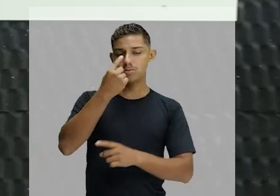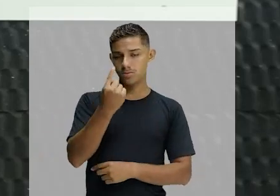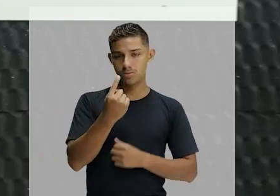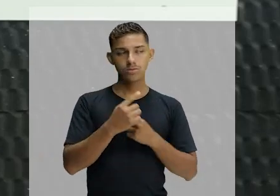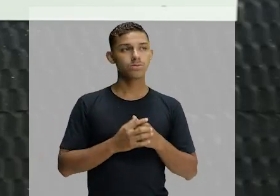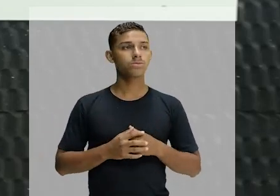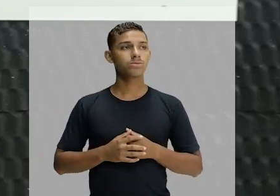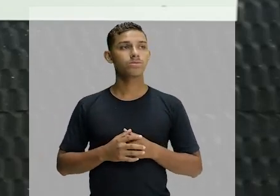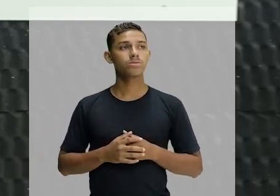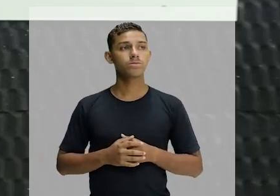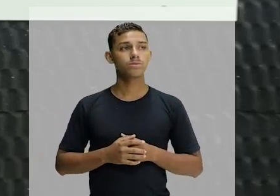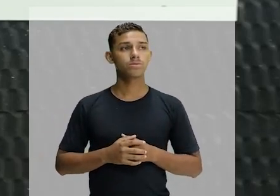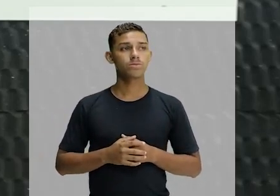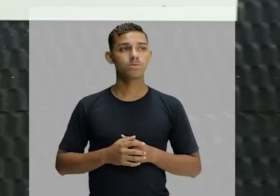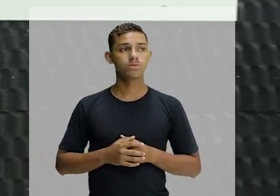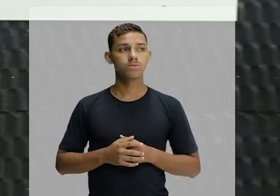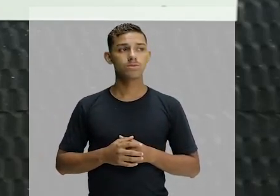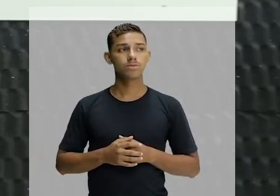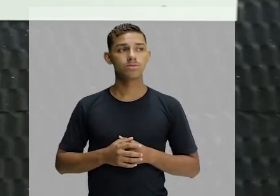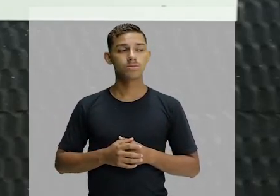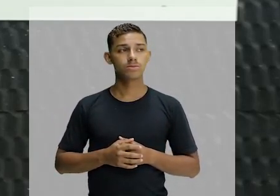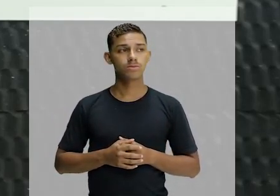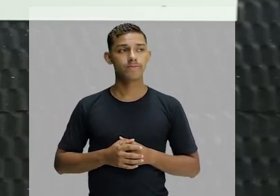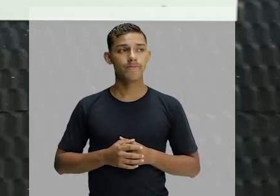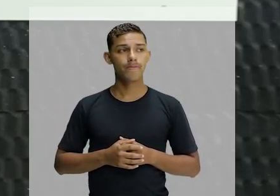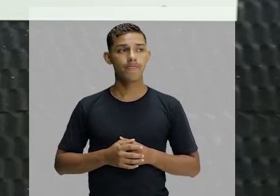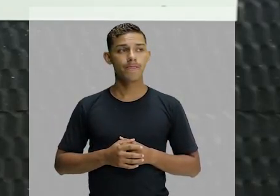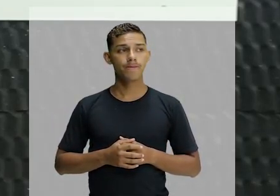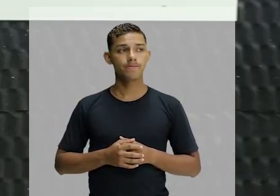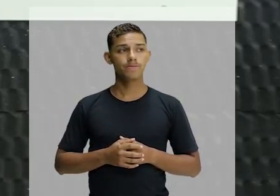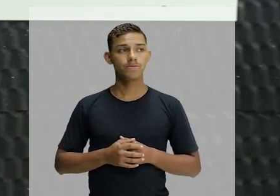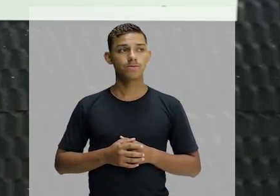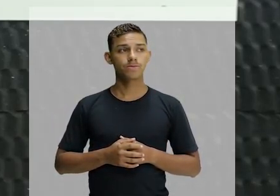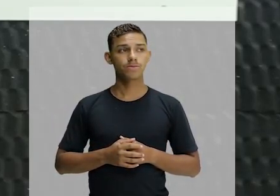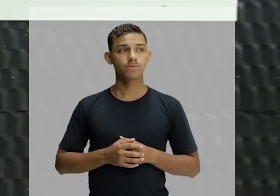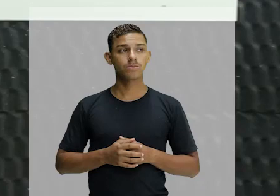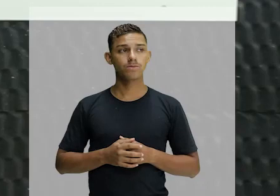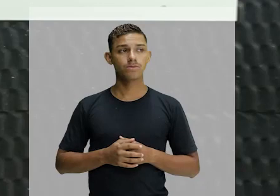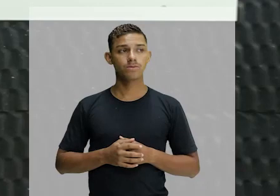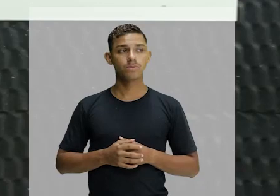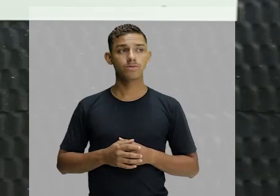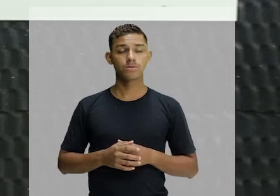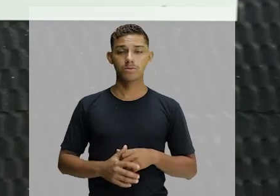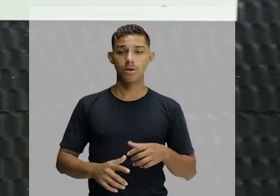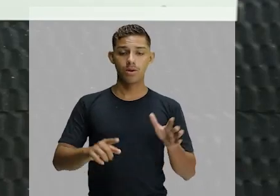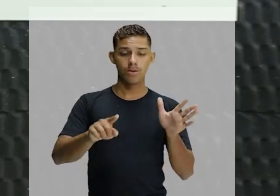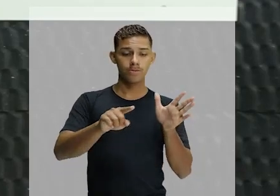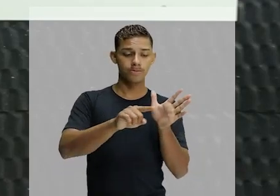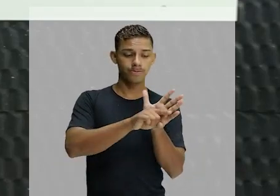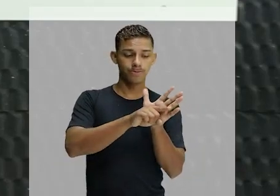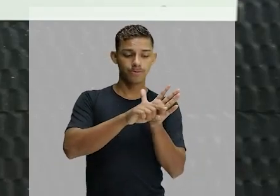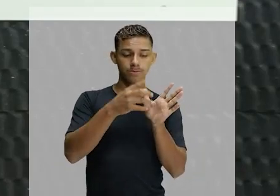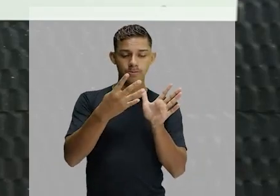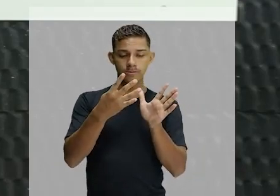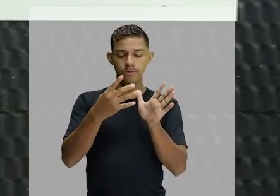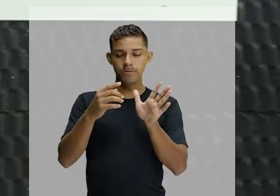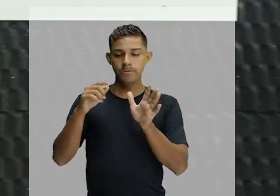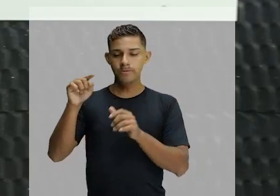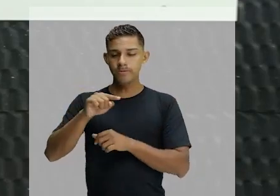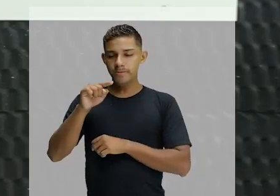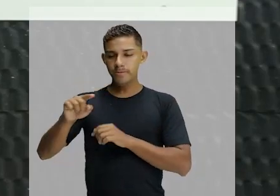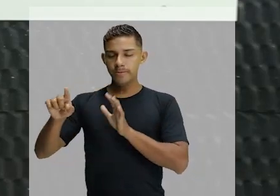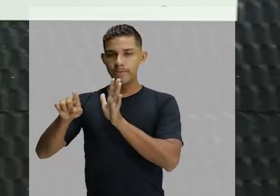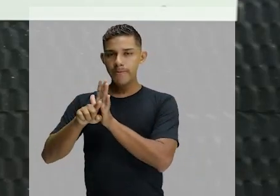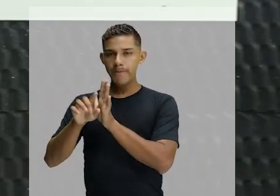mais y. Esse menos 4 vem mais 4, porque menos com menos dá mais 4 ao